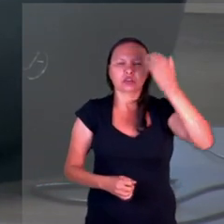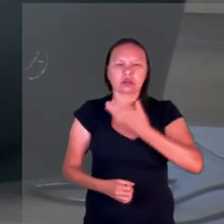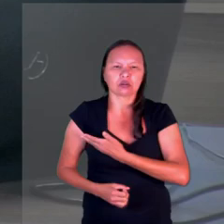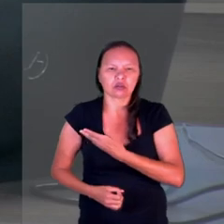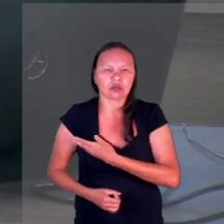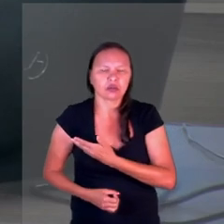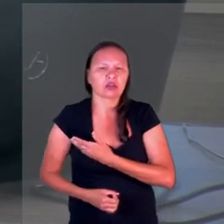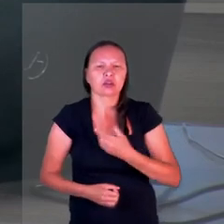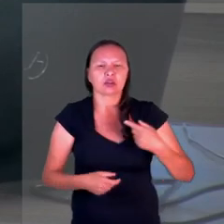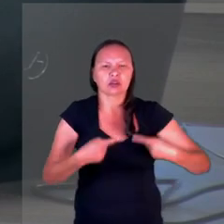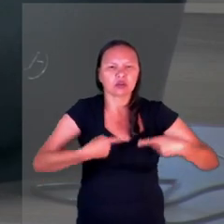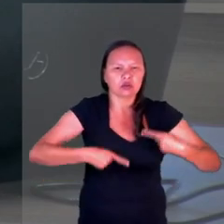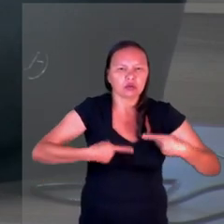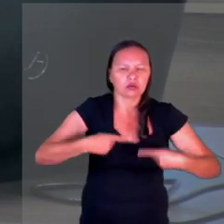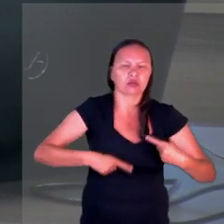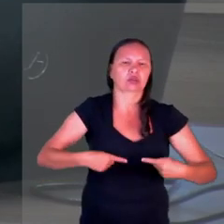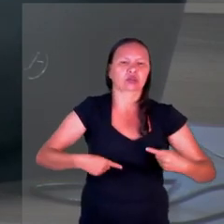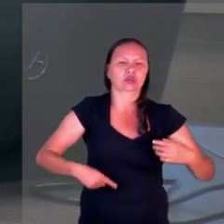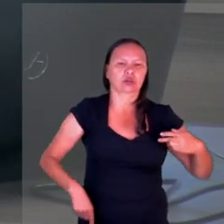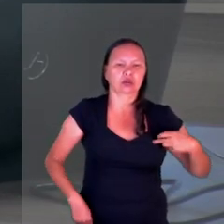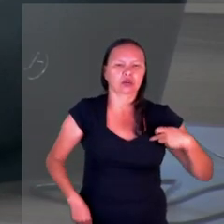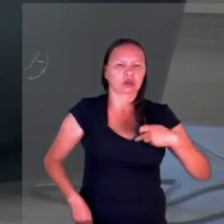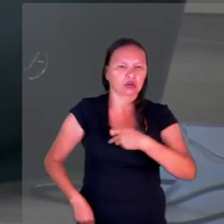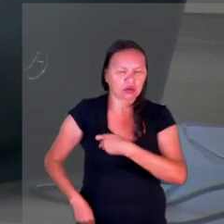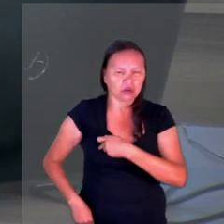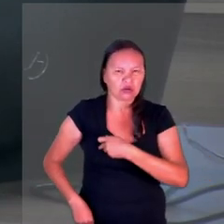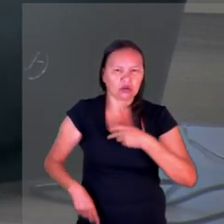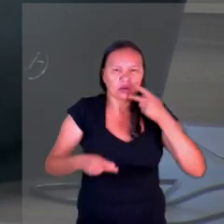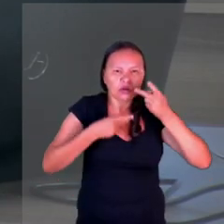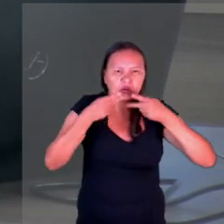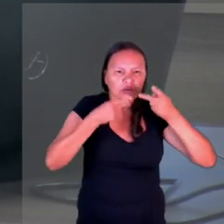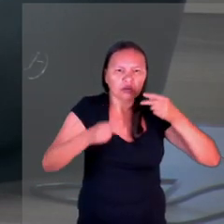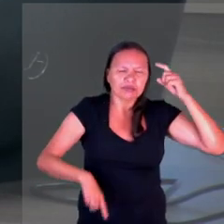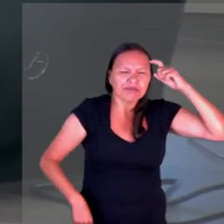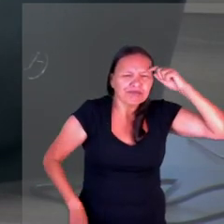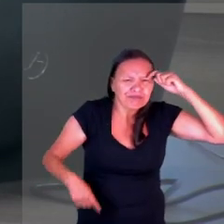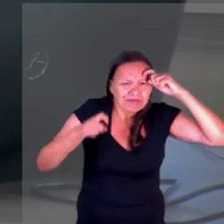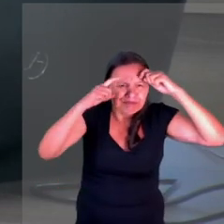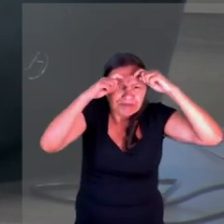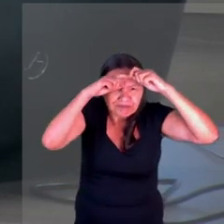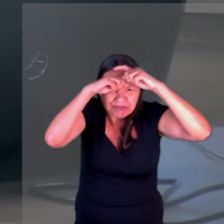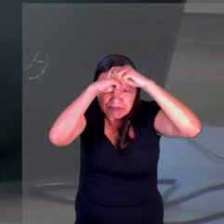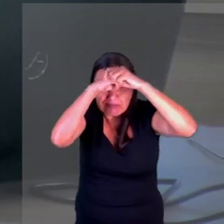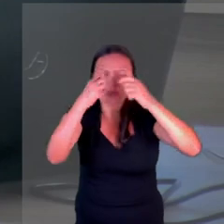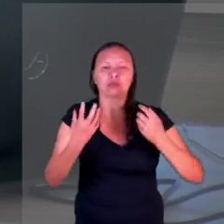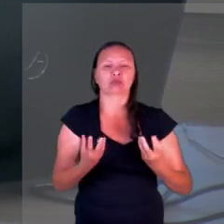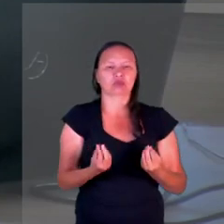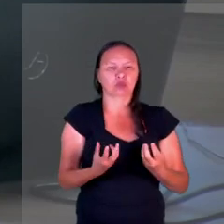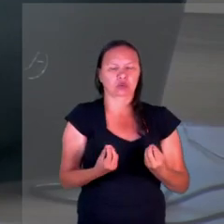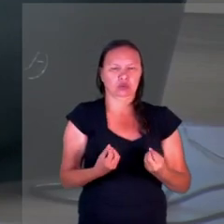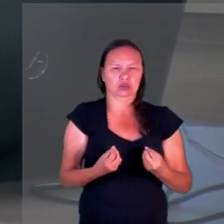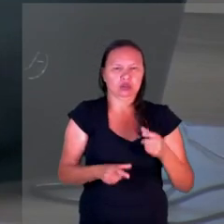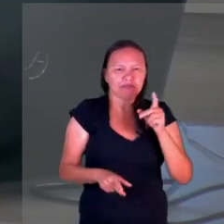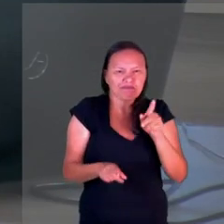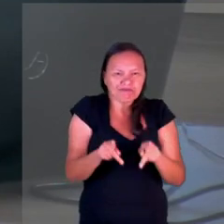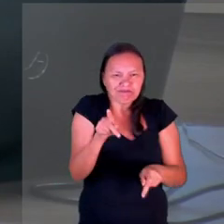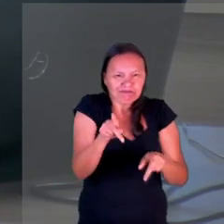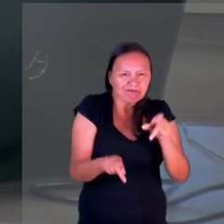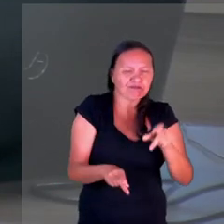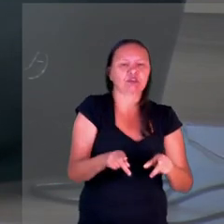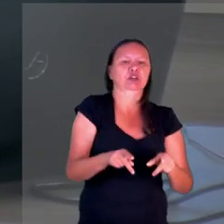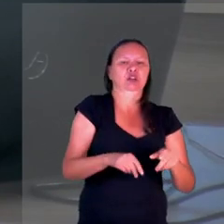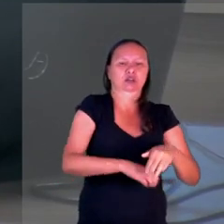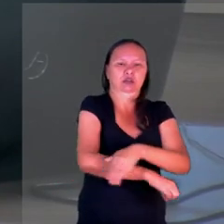que atua na área da saúde e ela me dizendo da preocupação de que muitos muitas pessoas em situação de